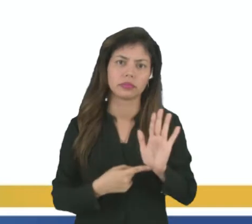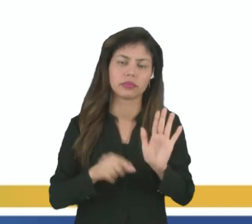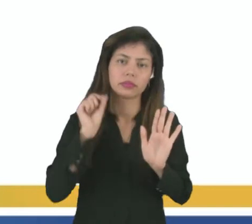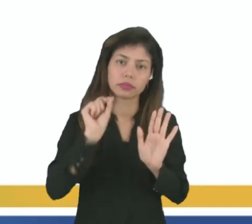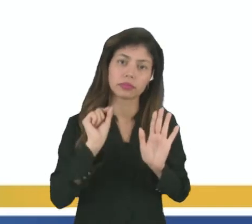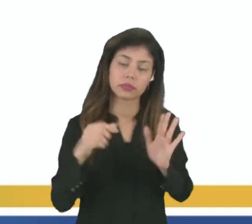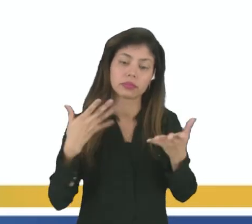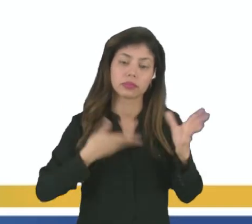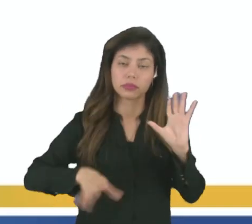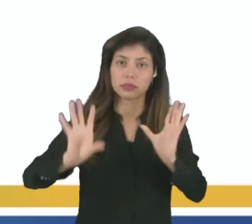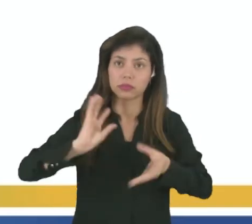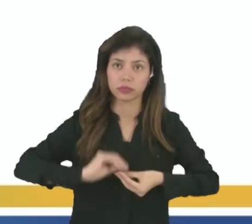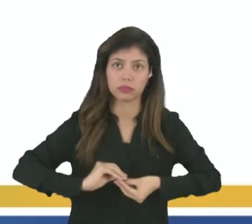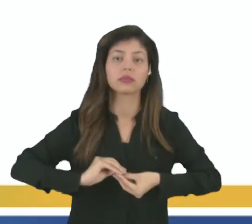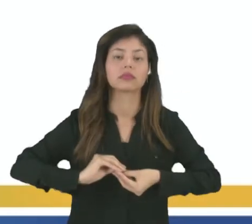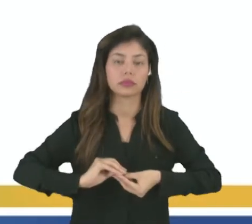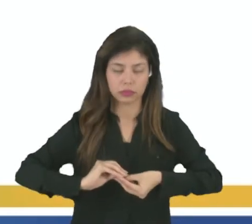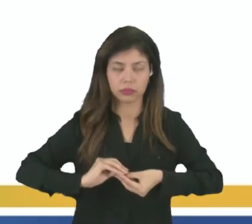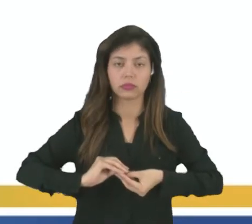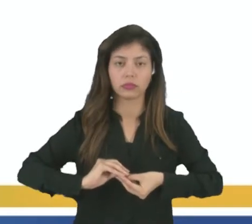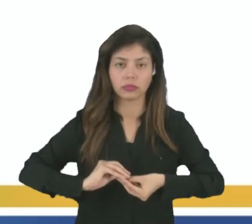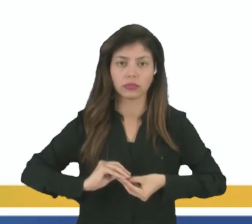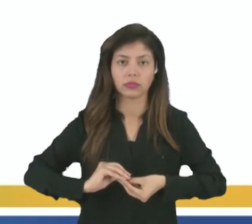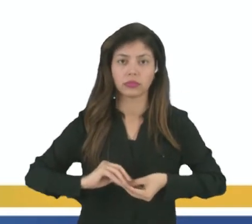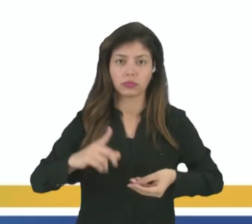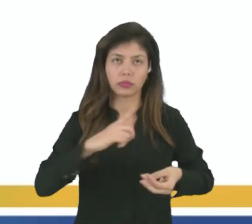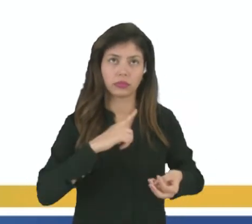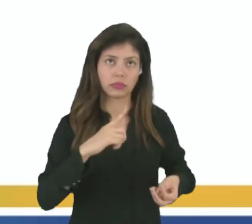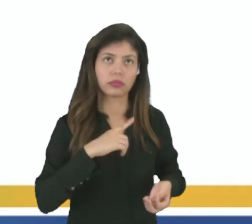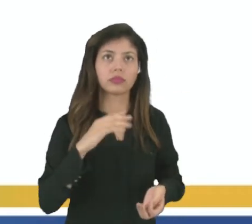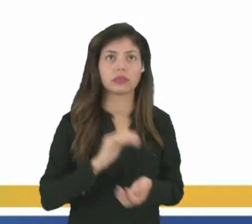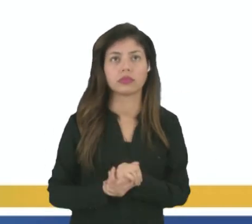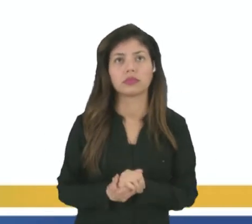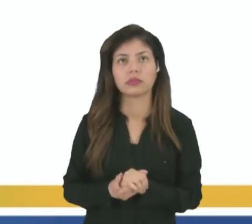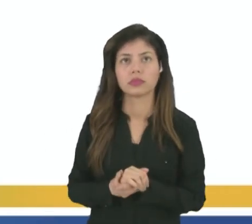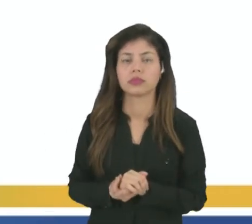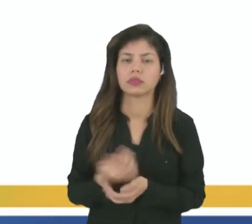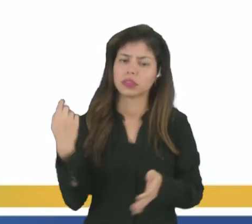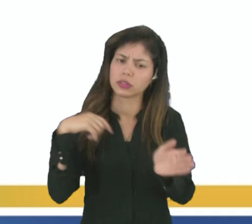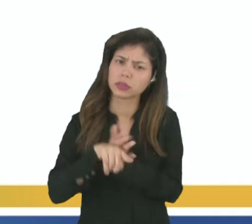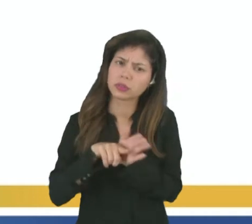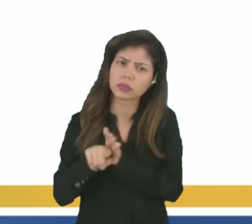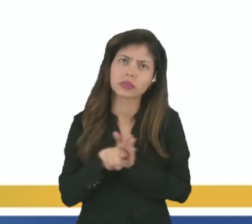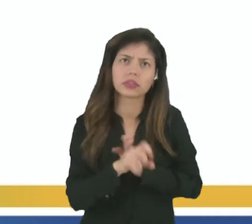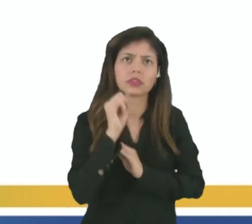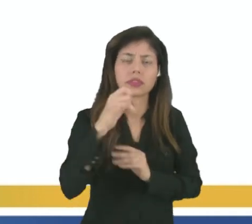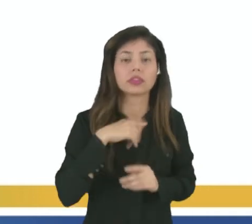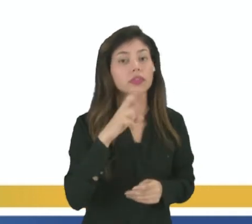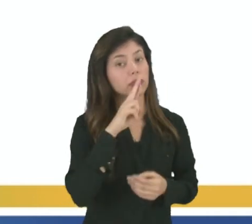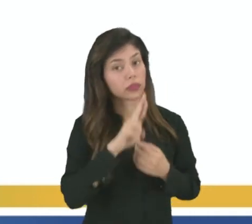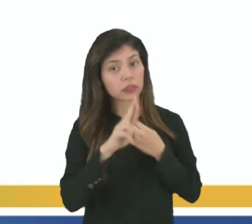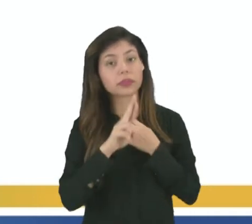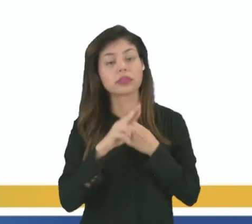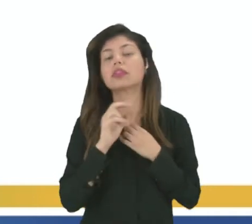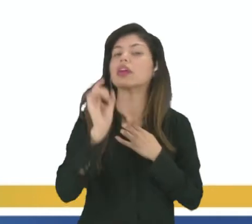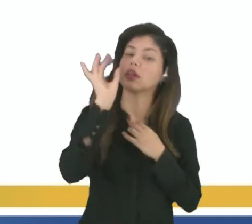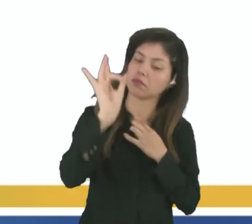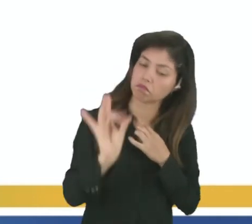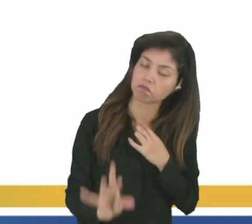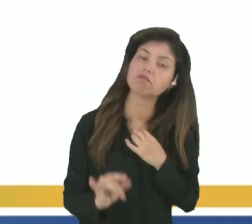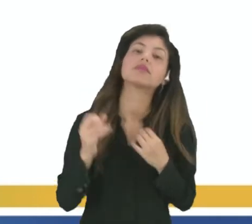esse tipo de resumo, ele tem umas linhas, umas perguntas, se você conseguir respondê-las ao